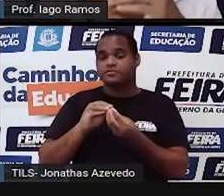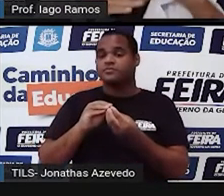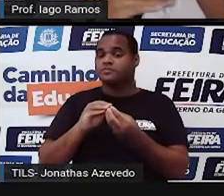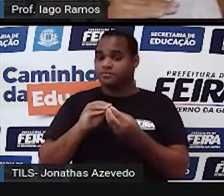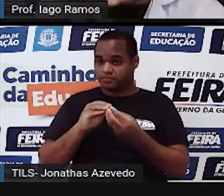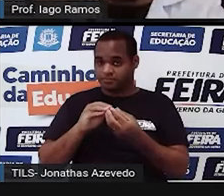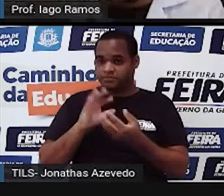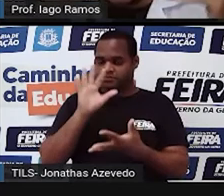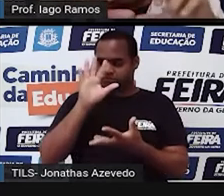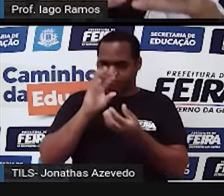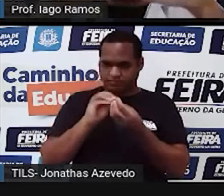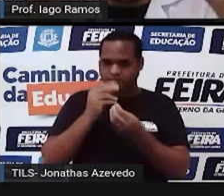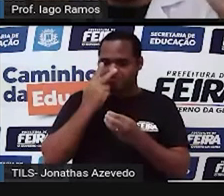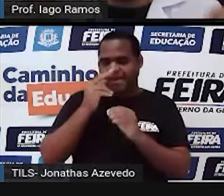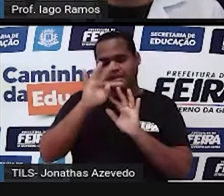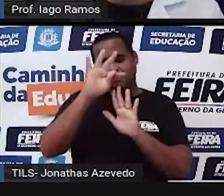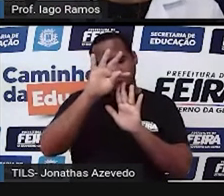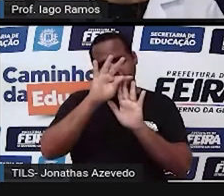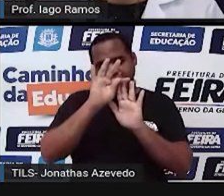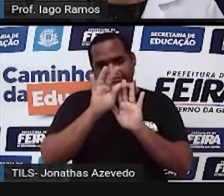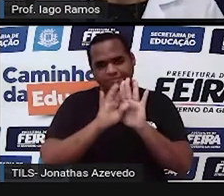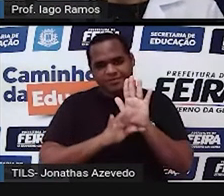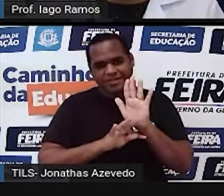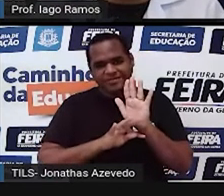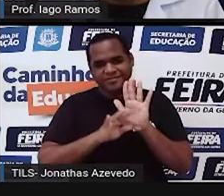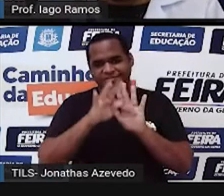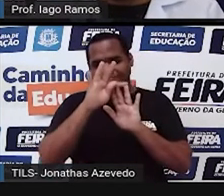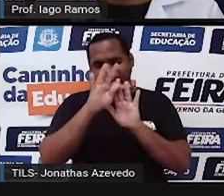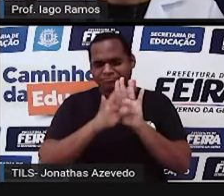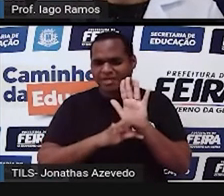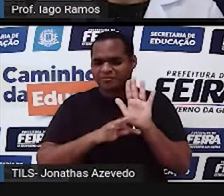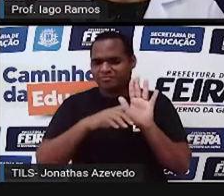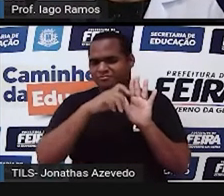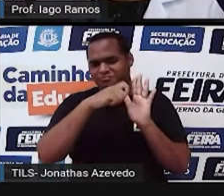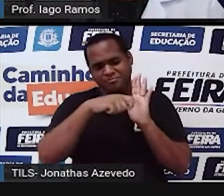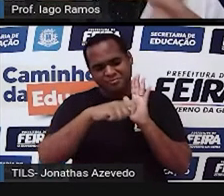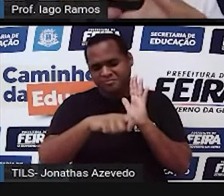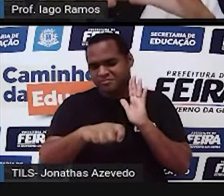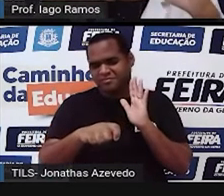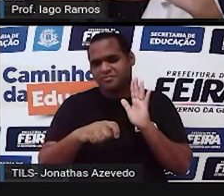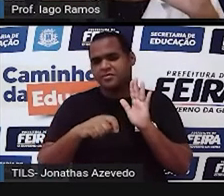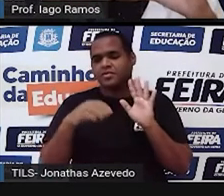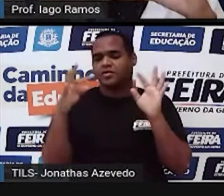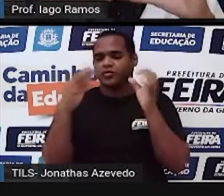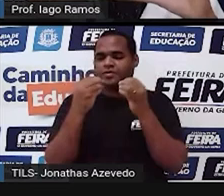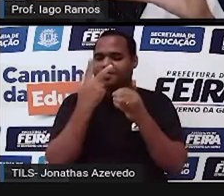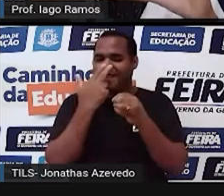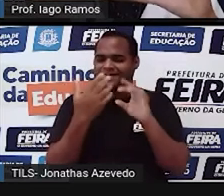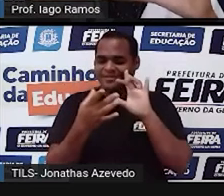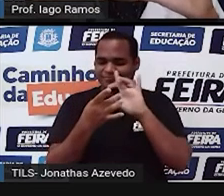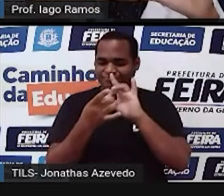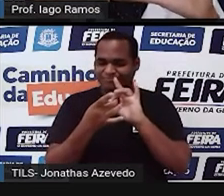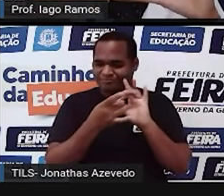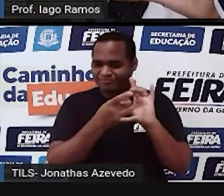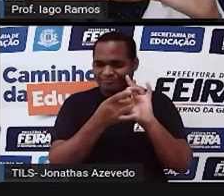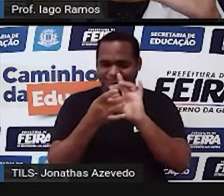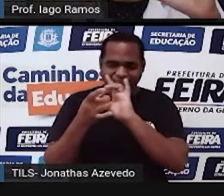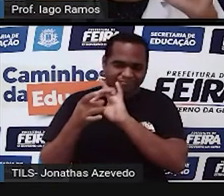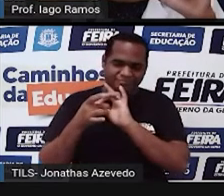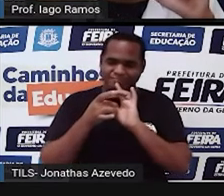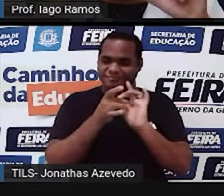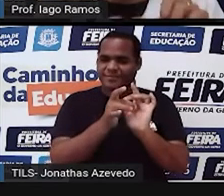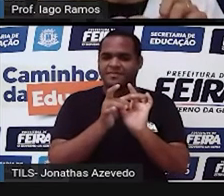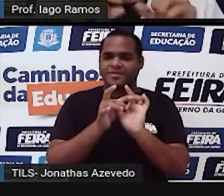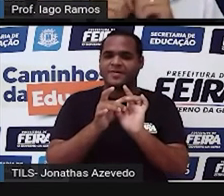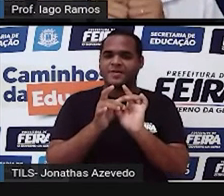Ao invés de vir um texto, né? Um texto escrito, tudo está ali de uma forma